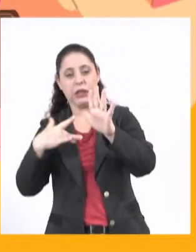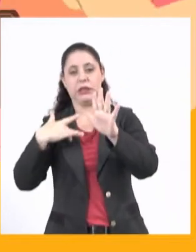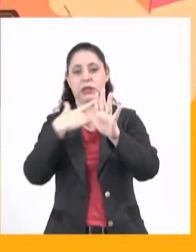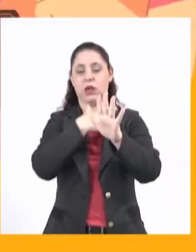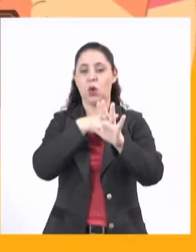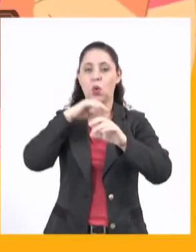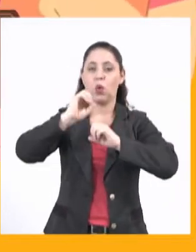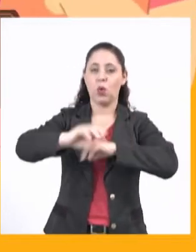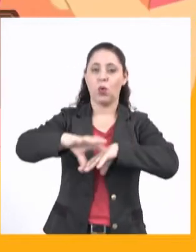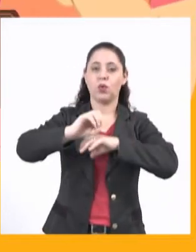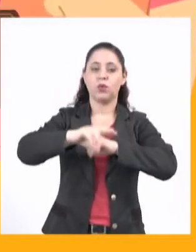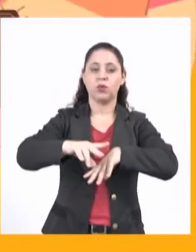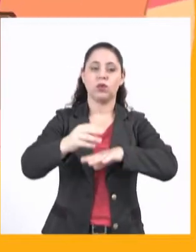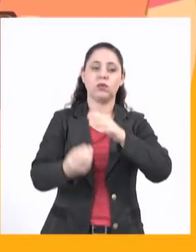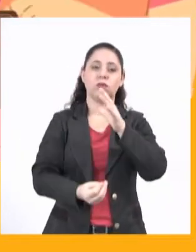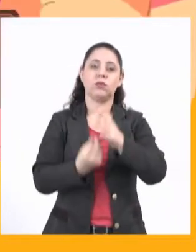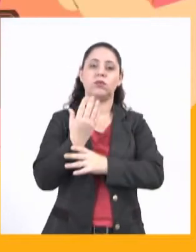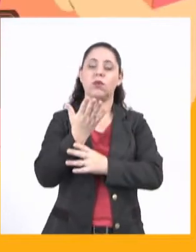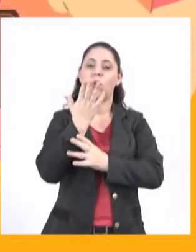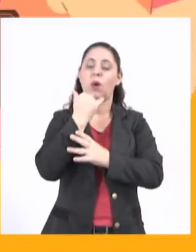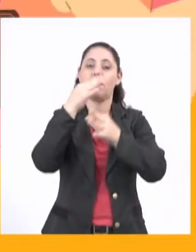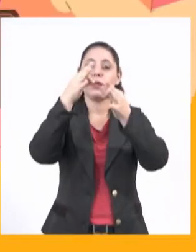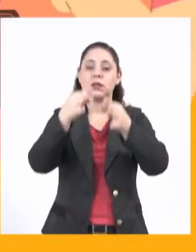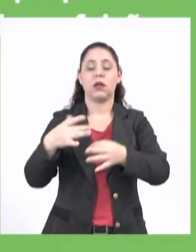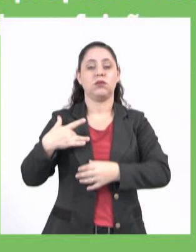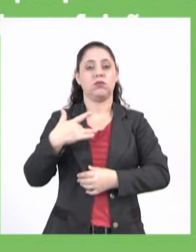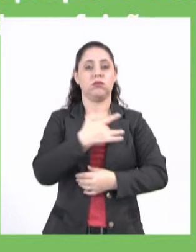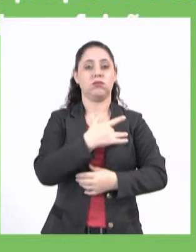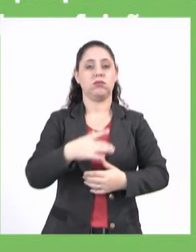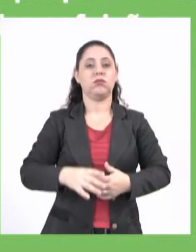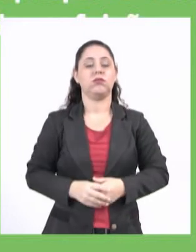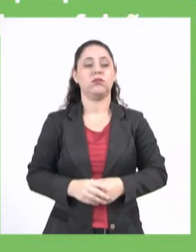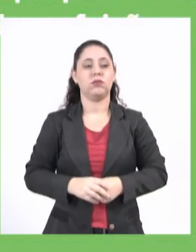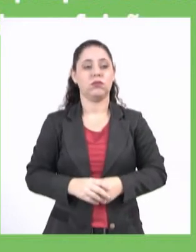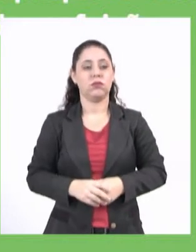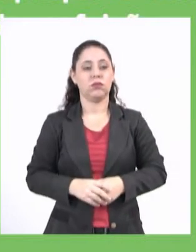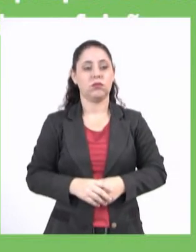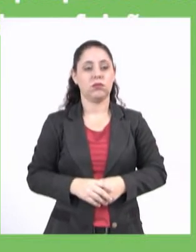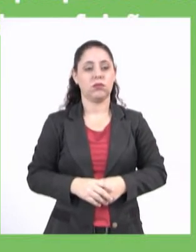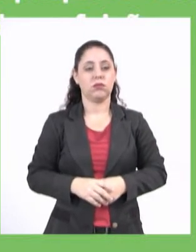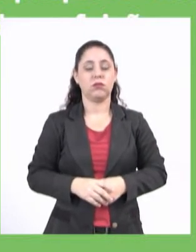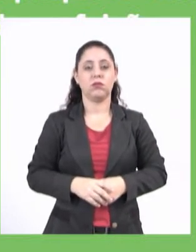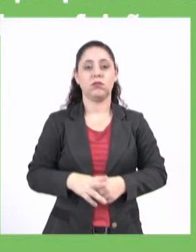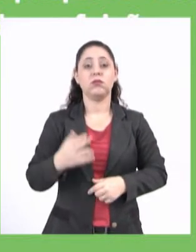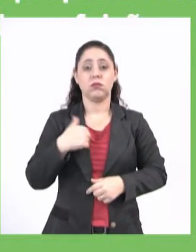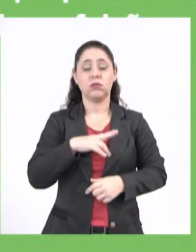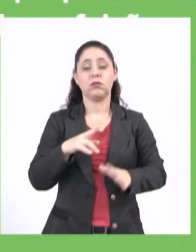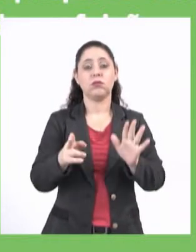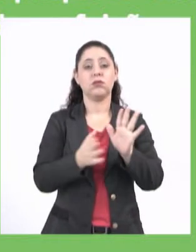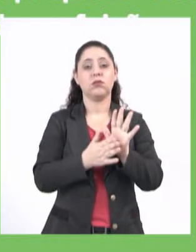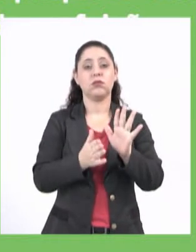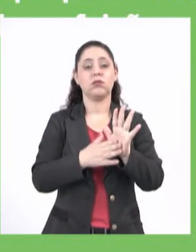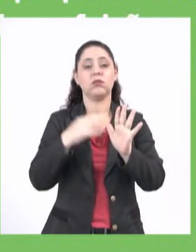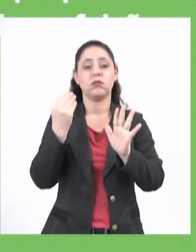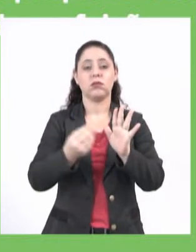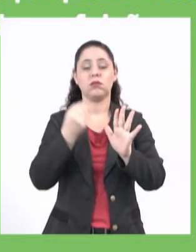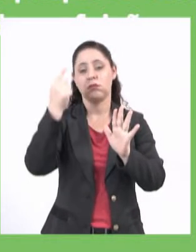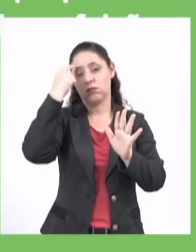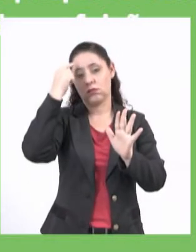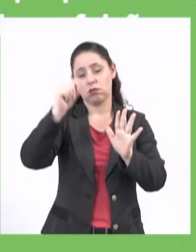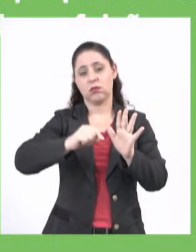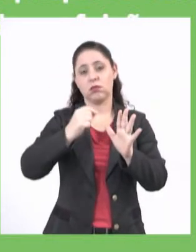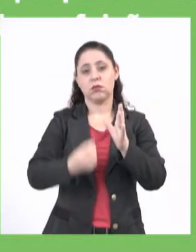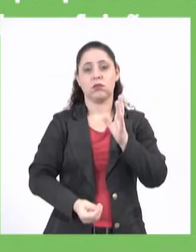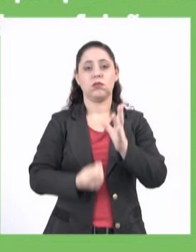saúde, na promoção da alimentação adequada e saudável. A nossa proposta, né, como a gente pensou, foi